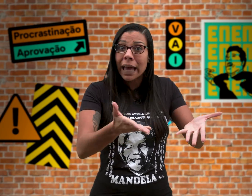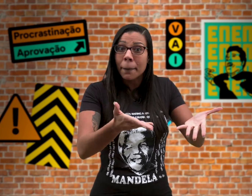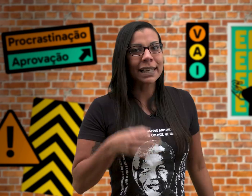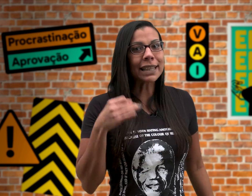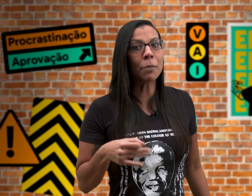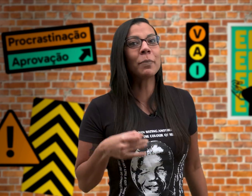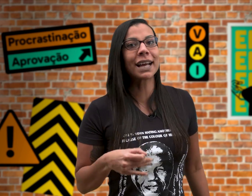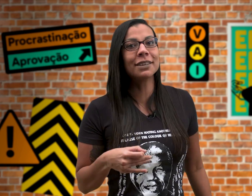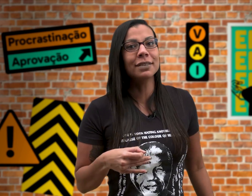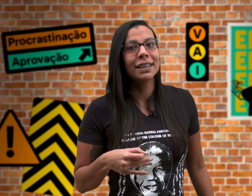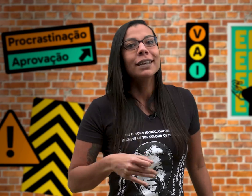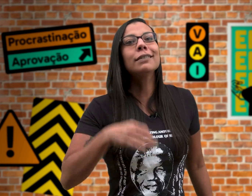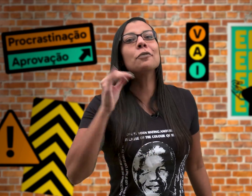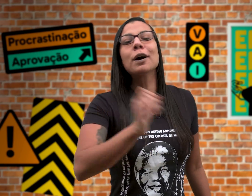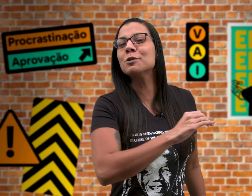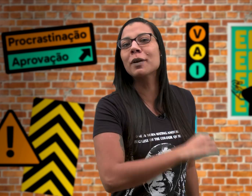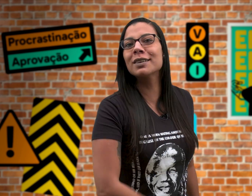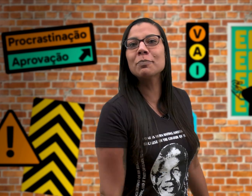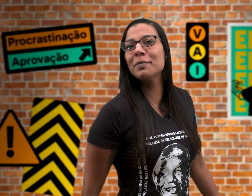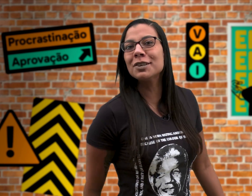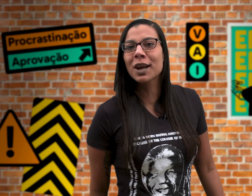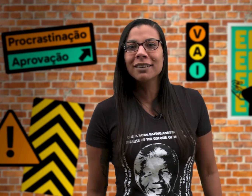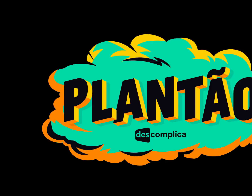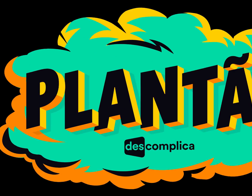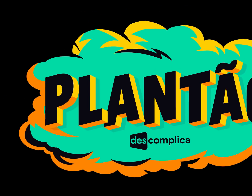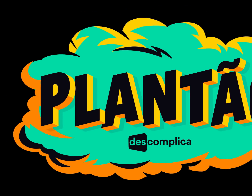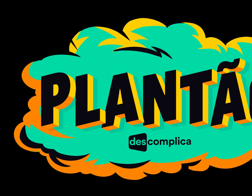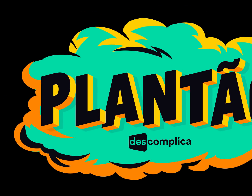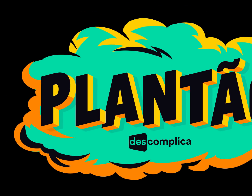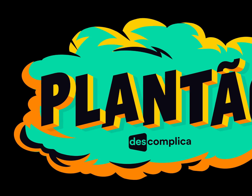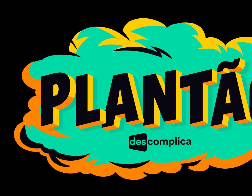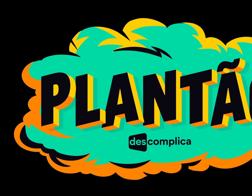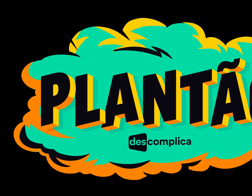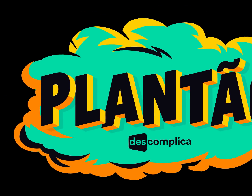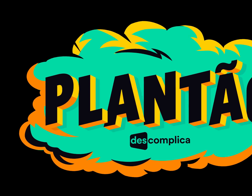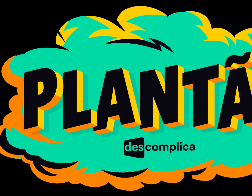mas vai lá. Tá preparado? Então vamos para nossa primeira dica.